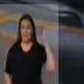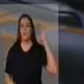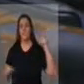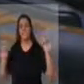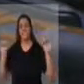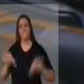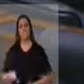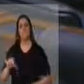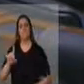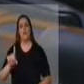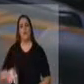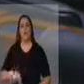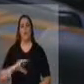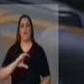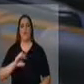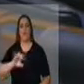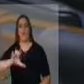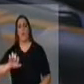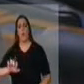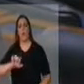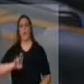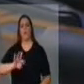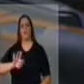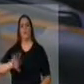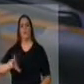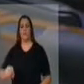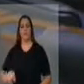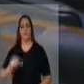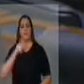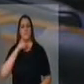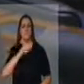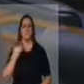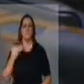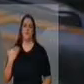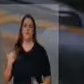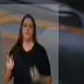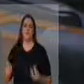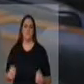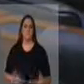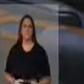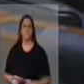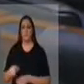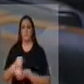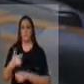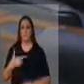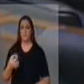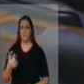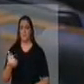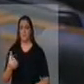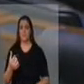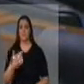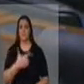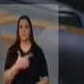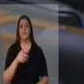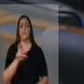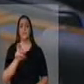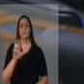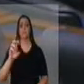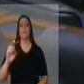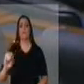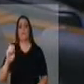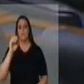de colo de útero, presidente, que tem matado nossas mulheres. Em 2016, 250